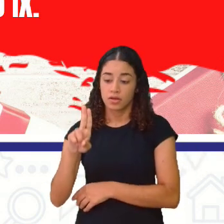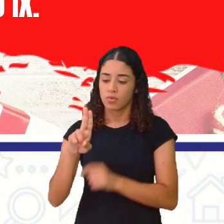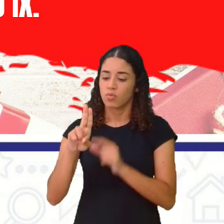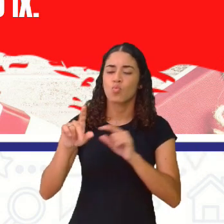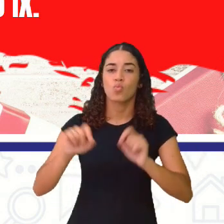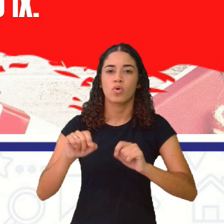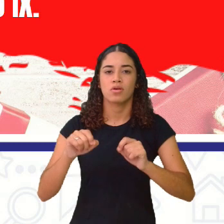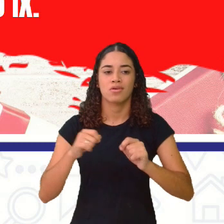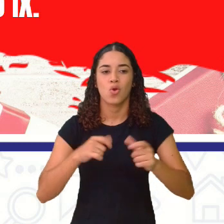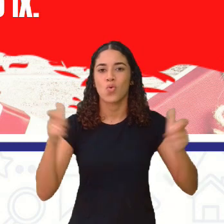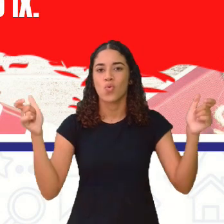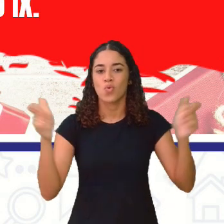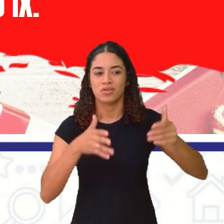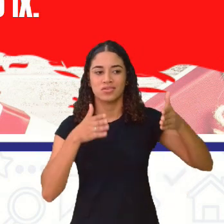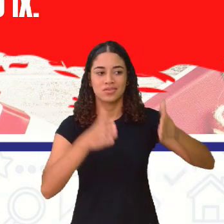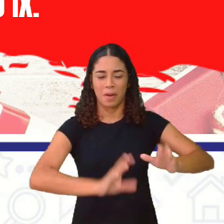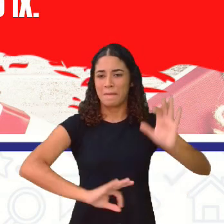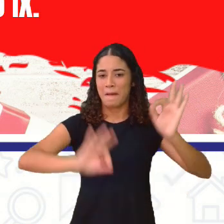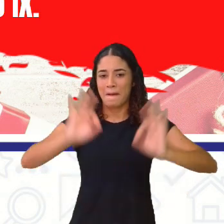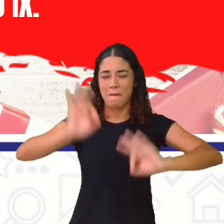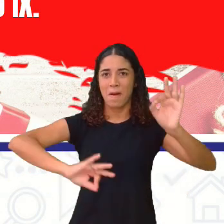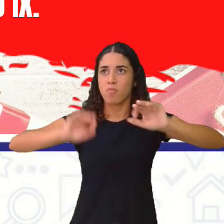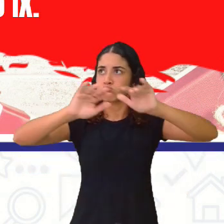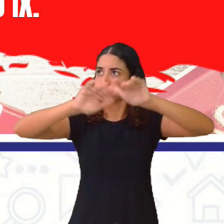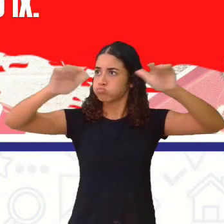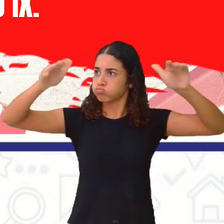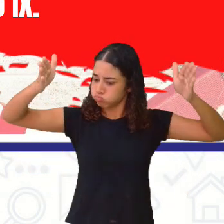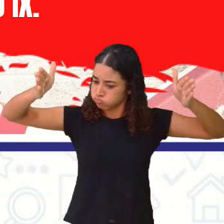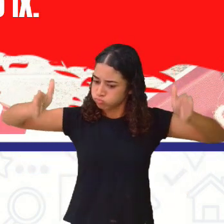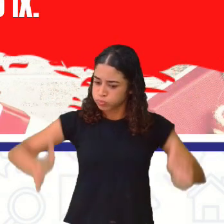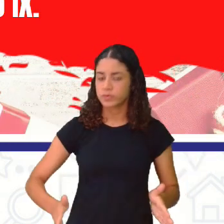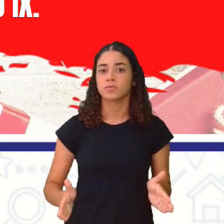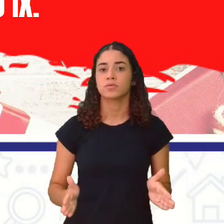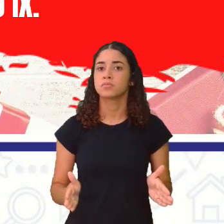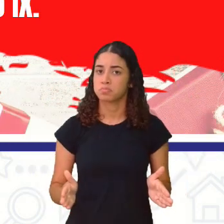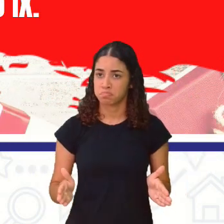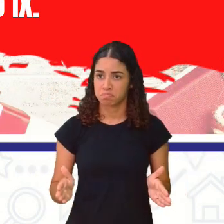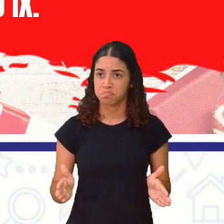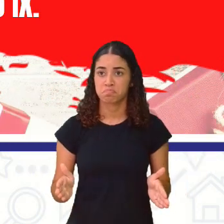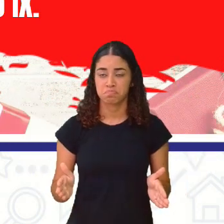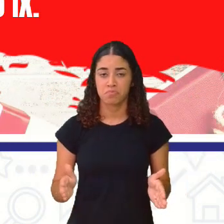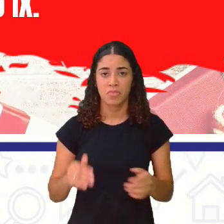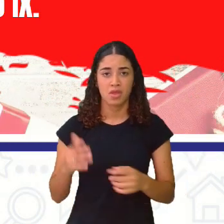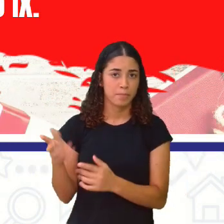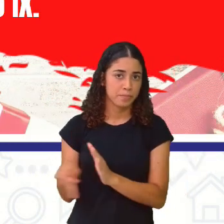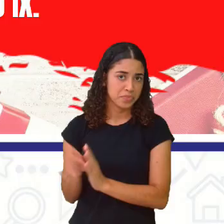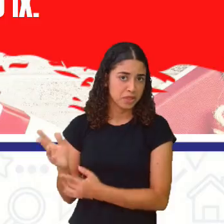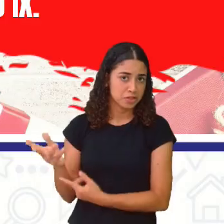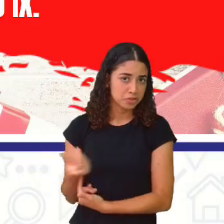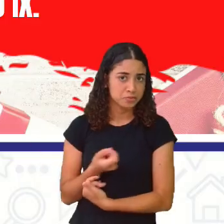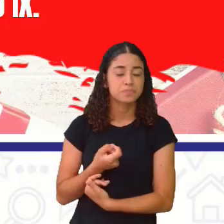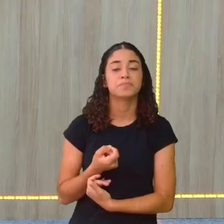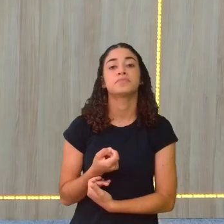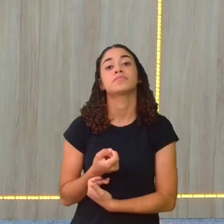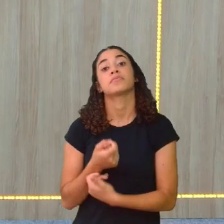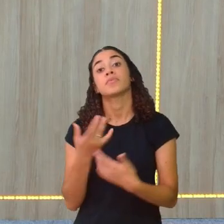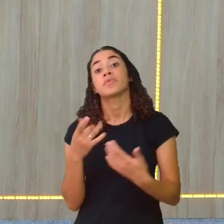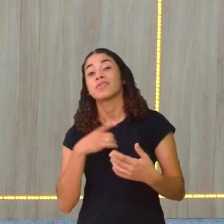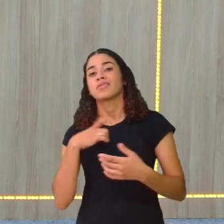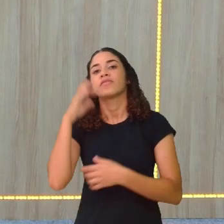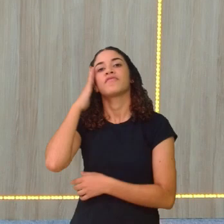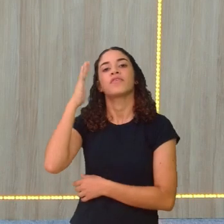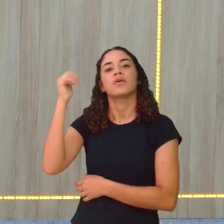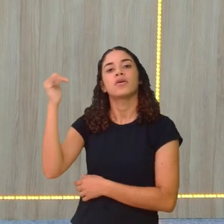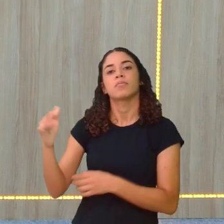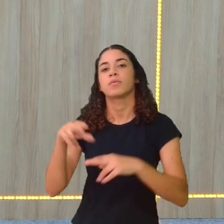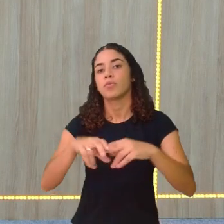preparado, ornamentado, né? E devido à fama, né, que já corria a respeito, né, do